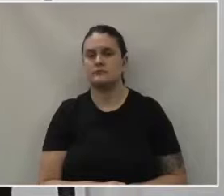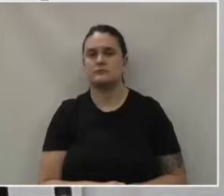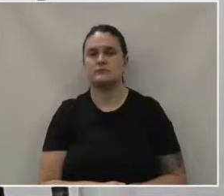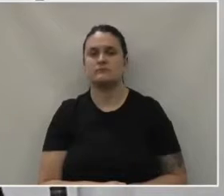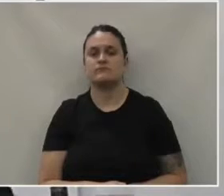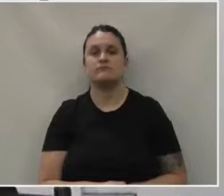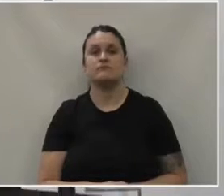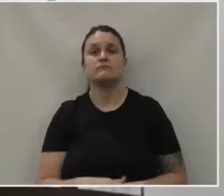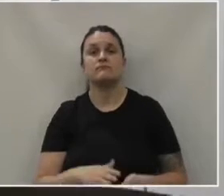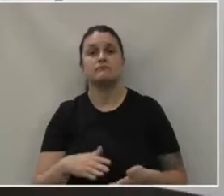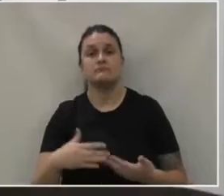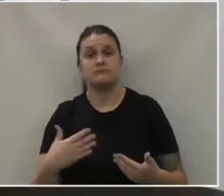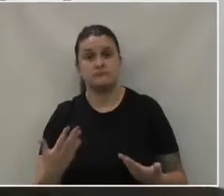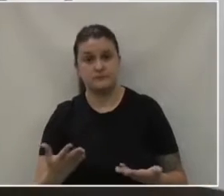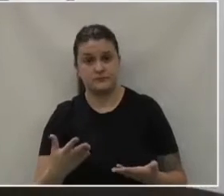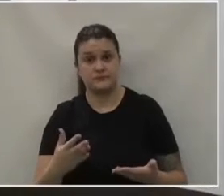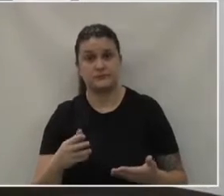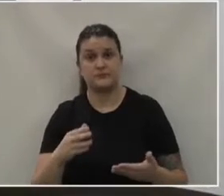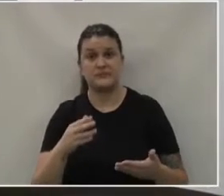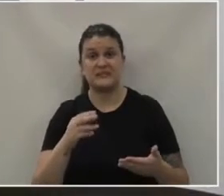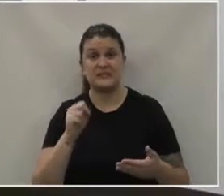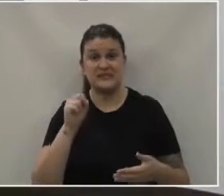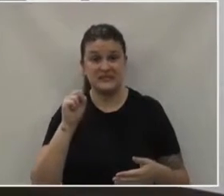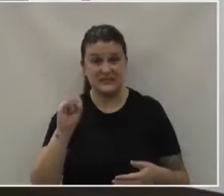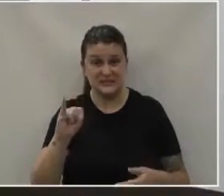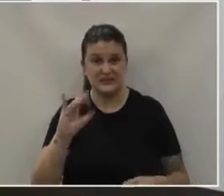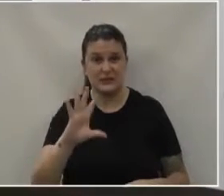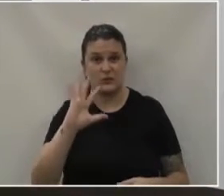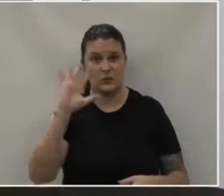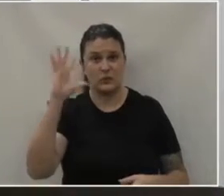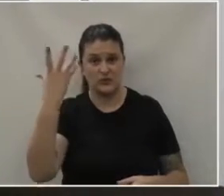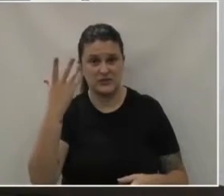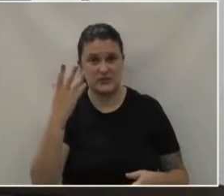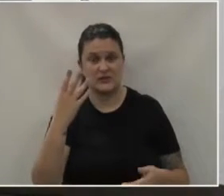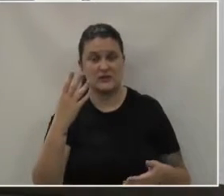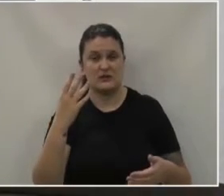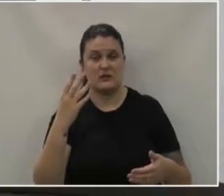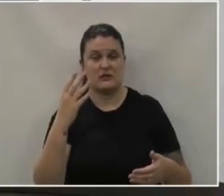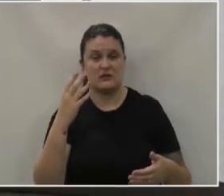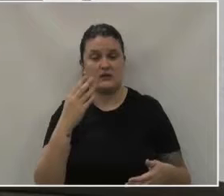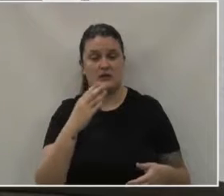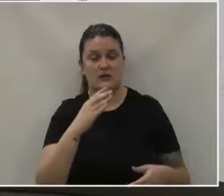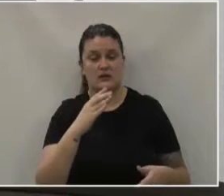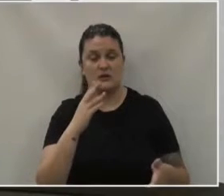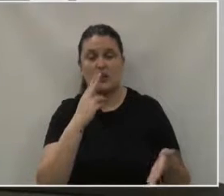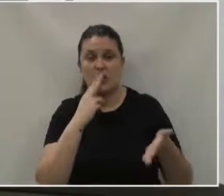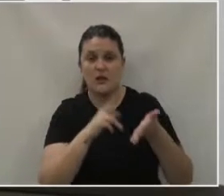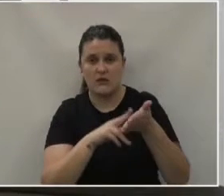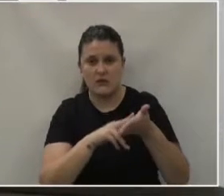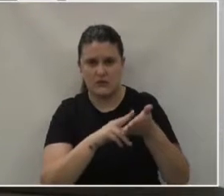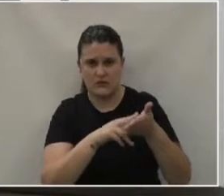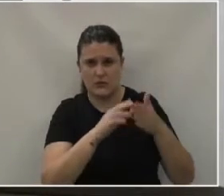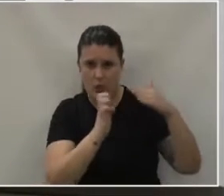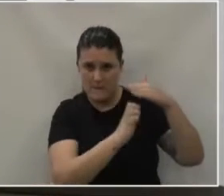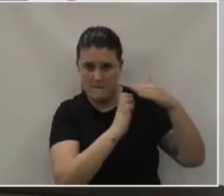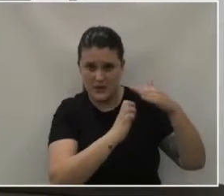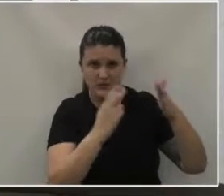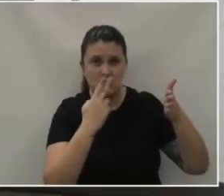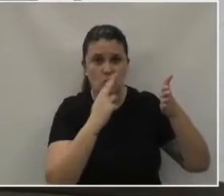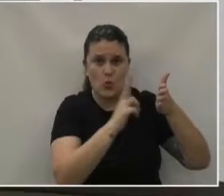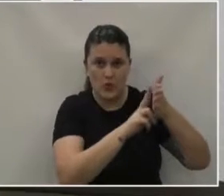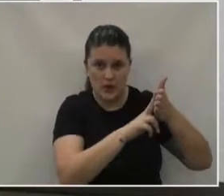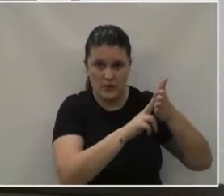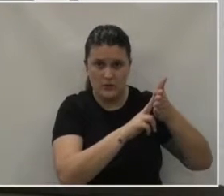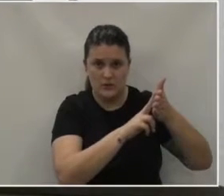A privatização dos serviços postais é uma exceção, e isso é citado na moção.